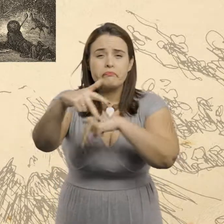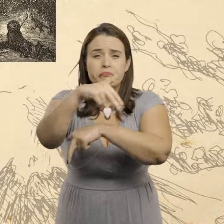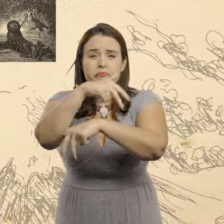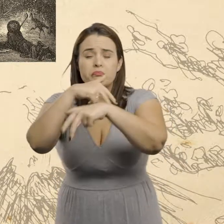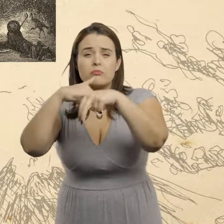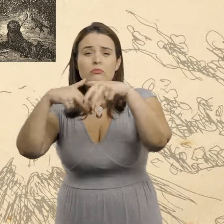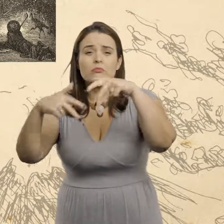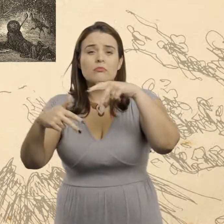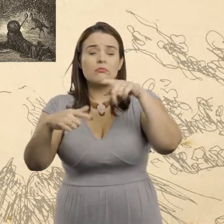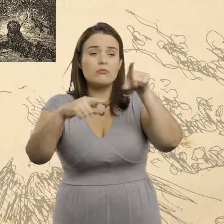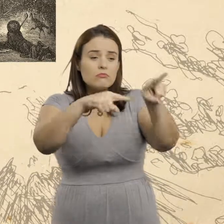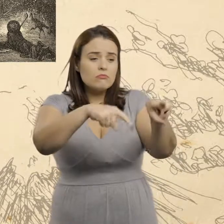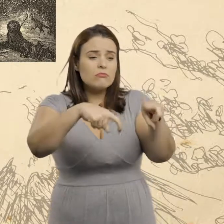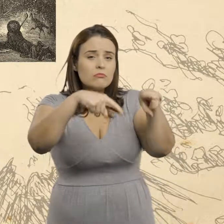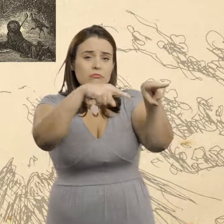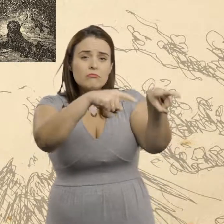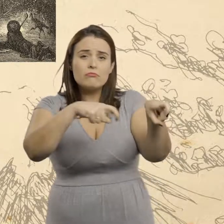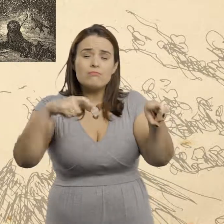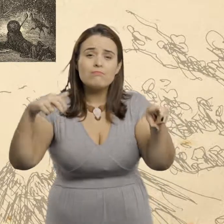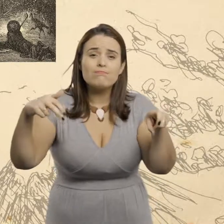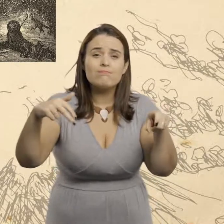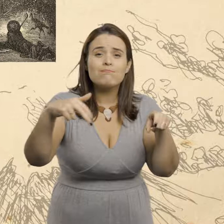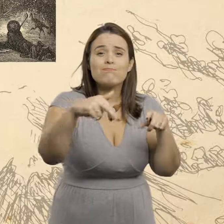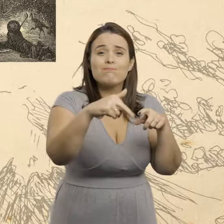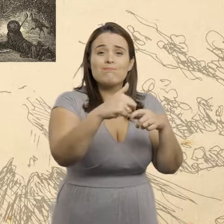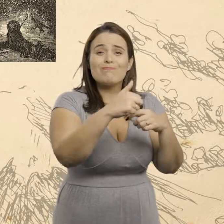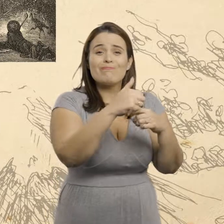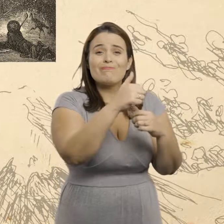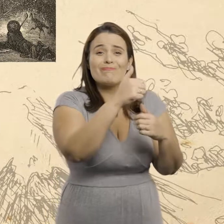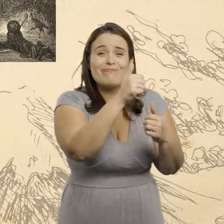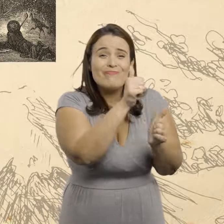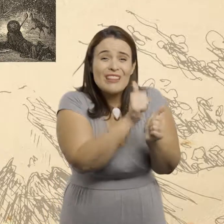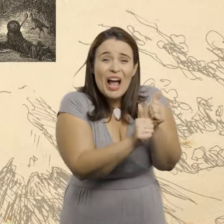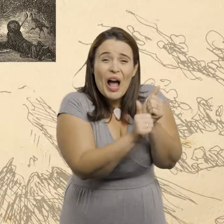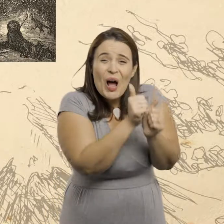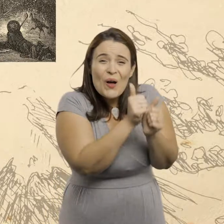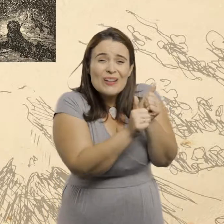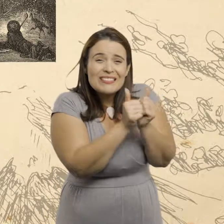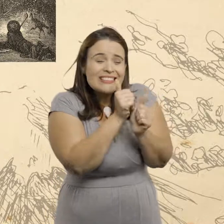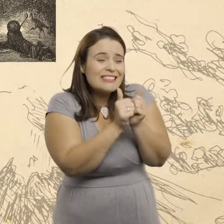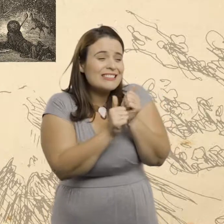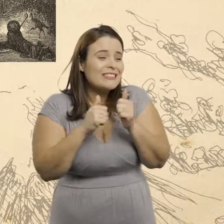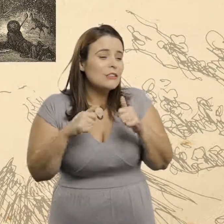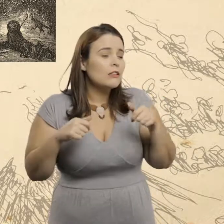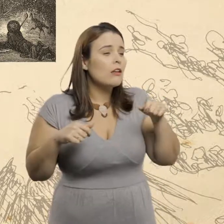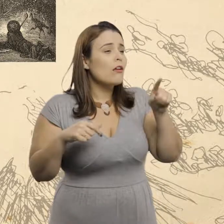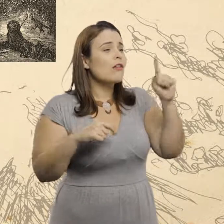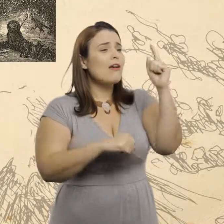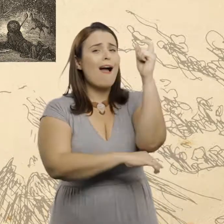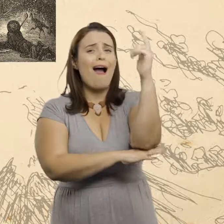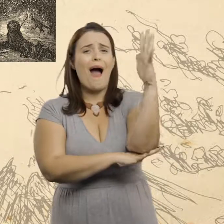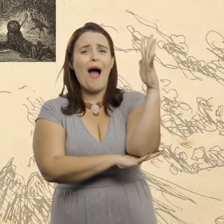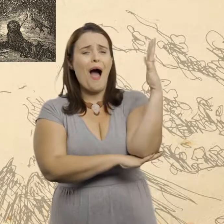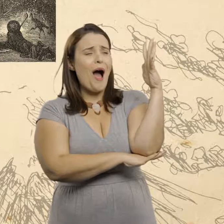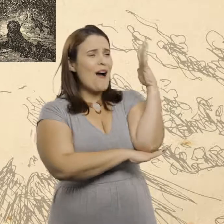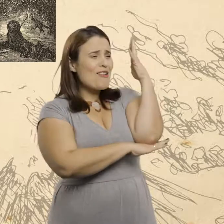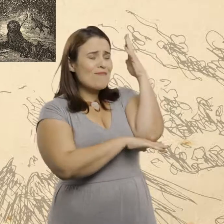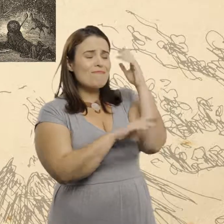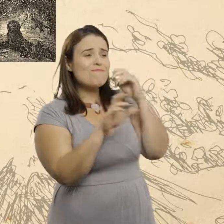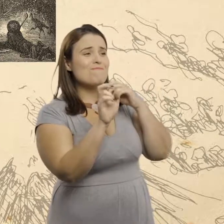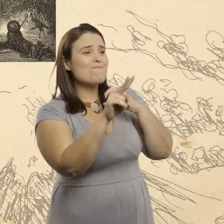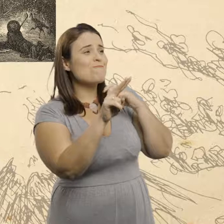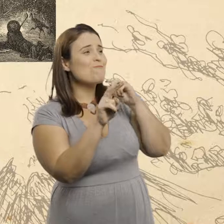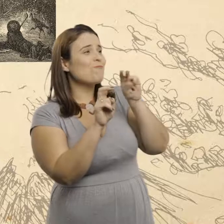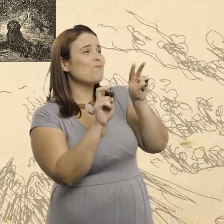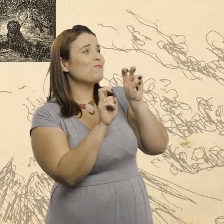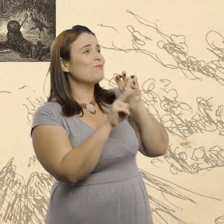Depois, Passepartout chegou ao campo, no meio de plantações de arroz. Ele viu muitas aves no campo, de várias